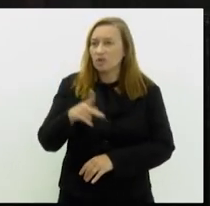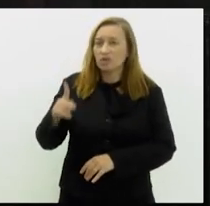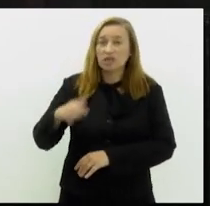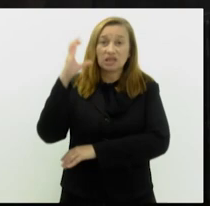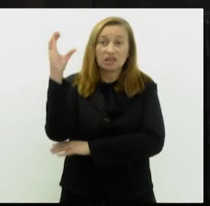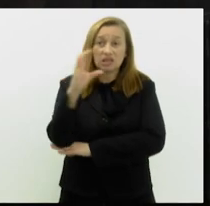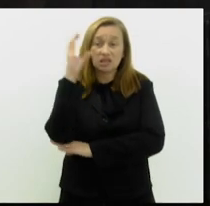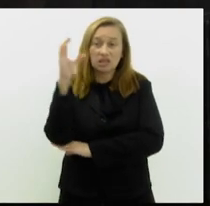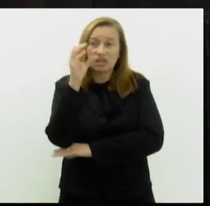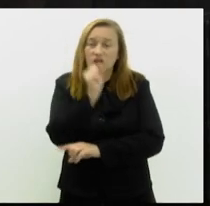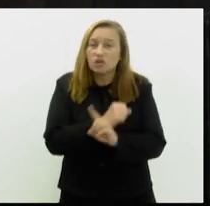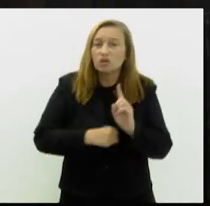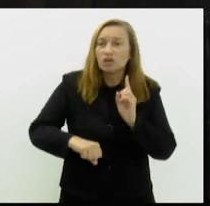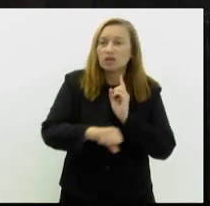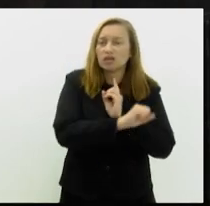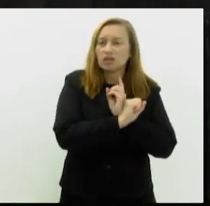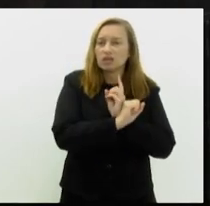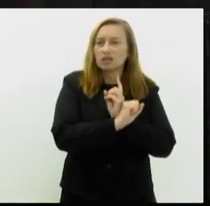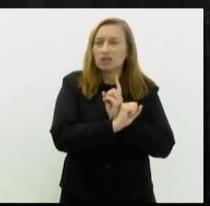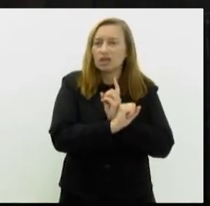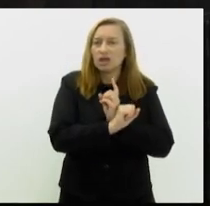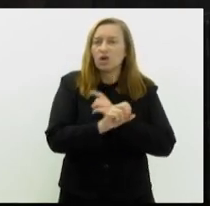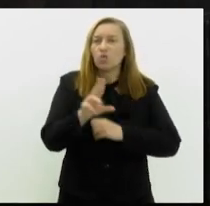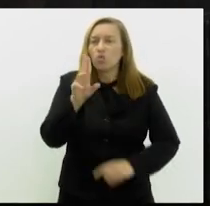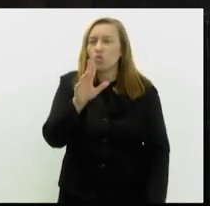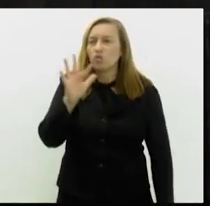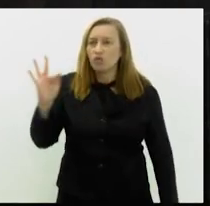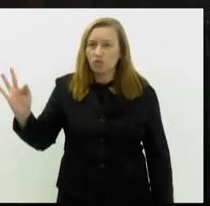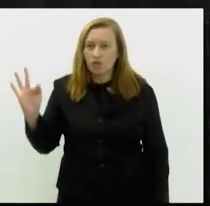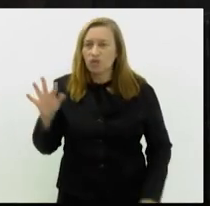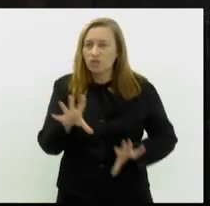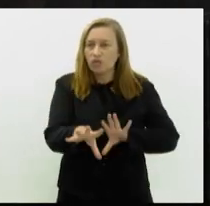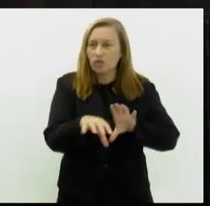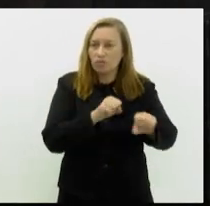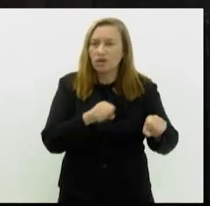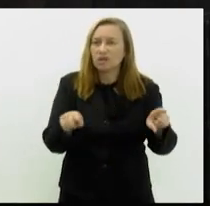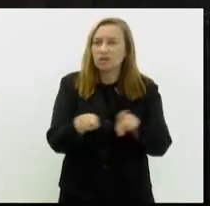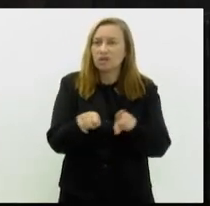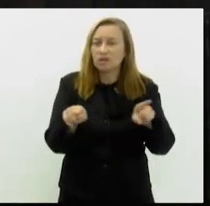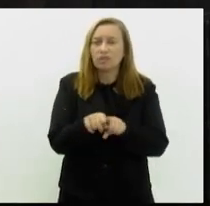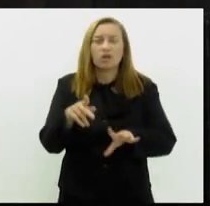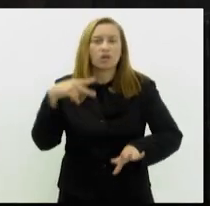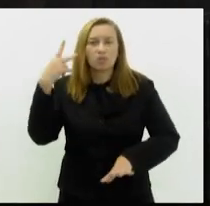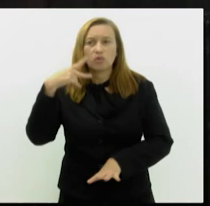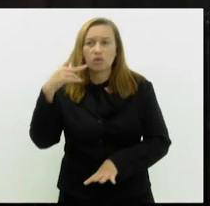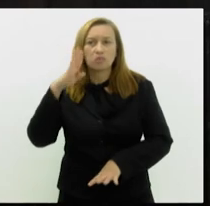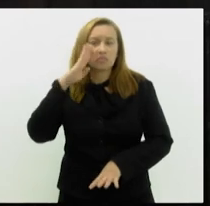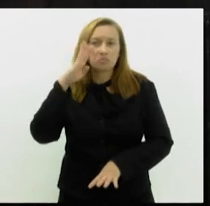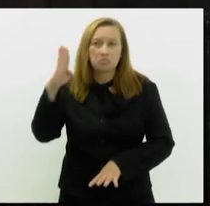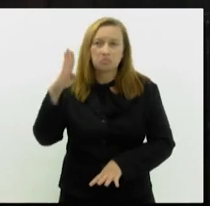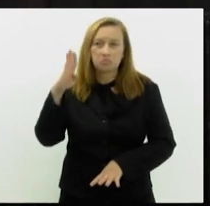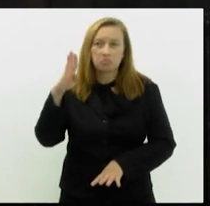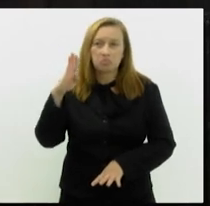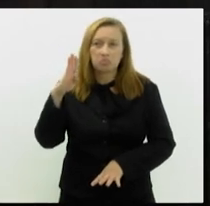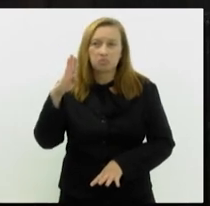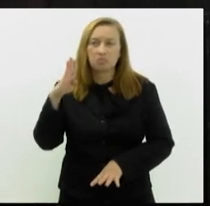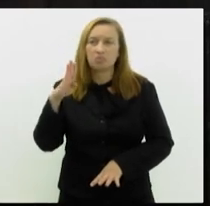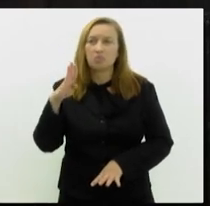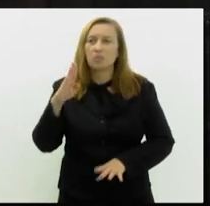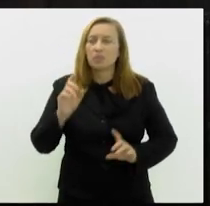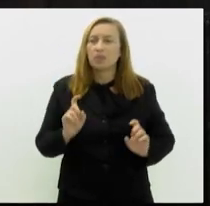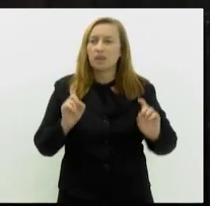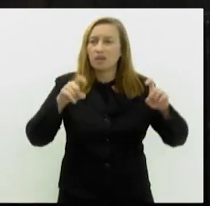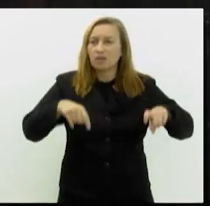social, acadêmica formada pela UF, é também formuladora política fundamental na construção do mandato